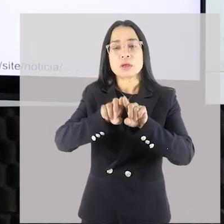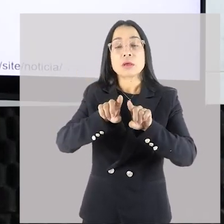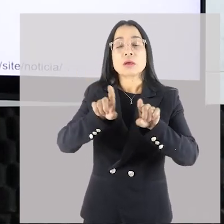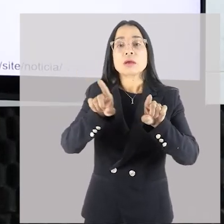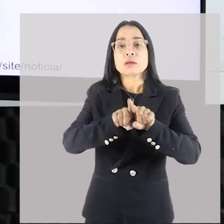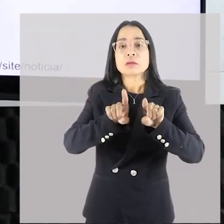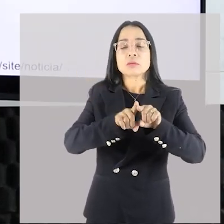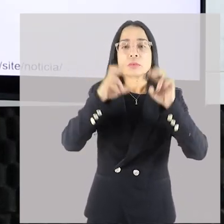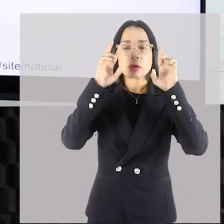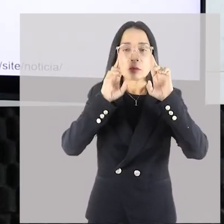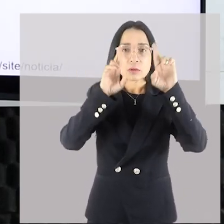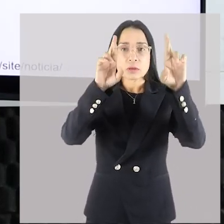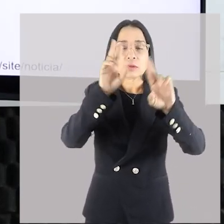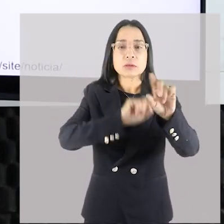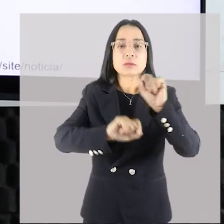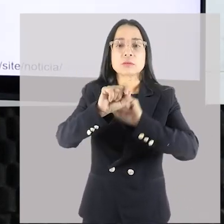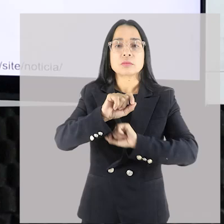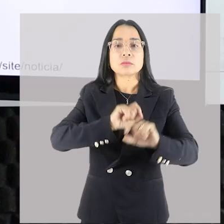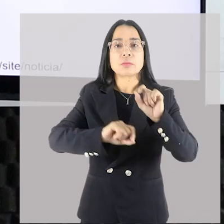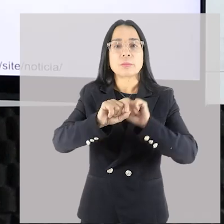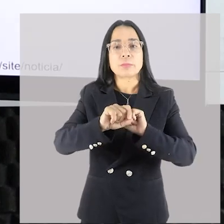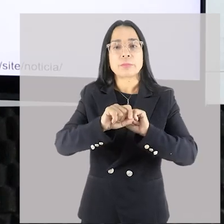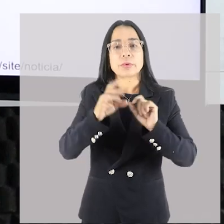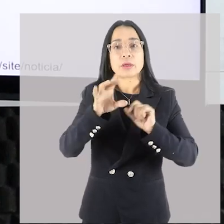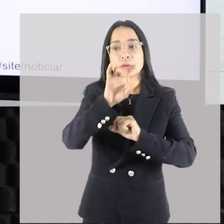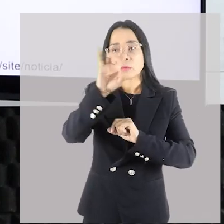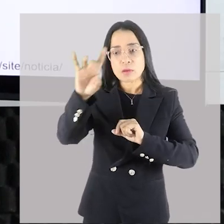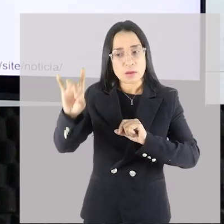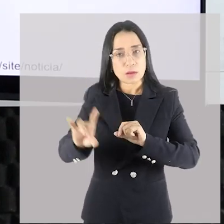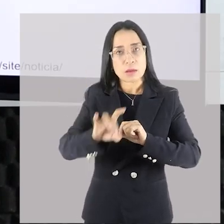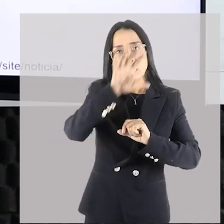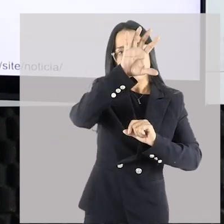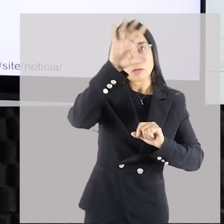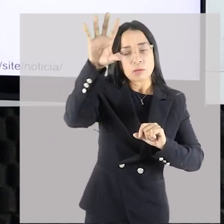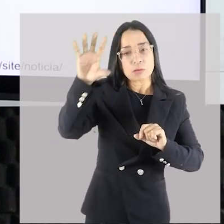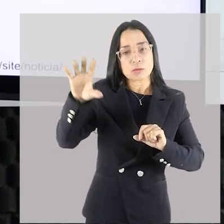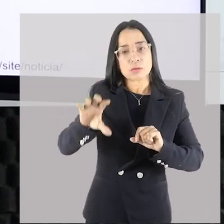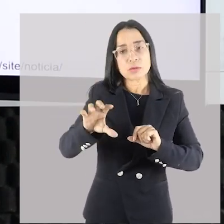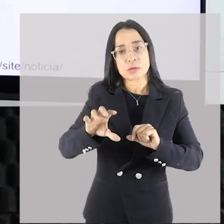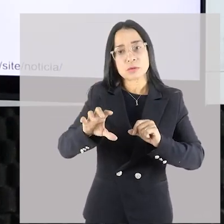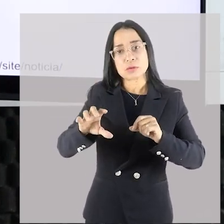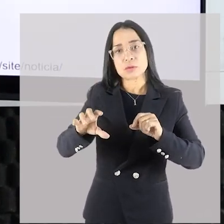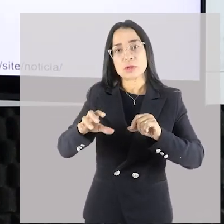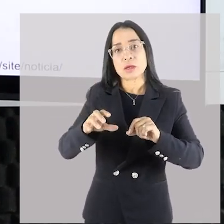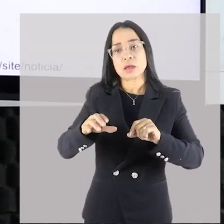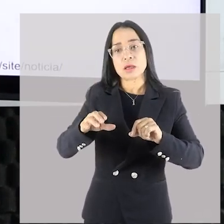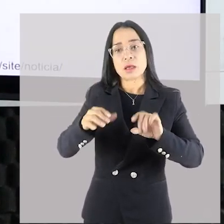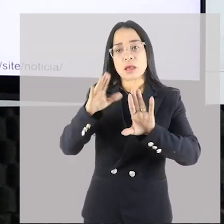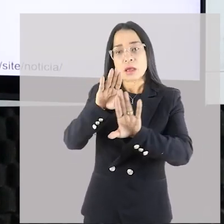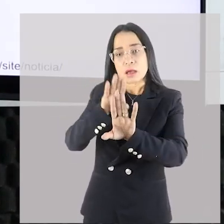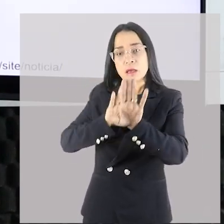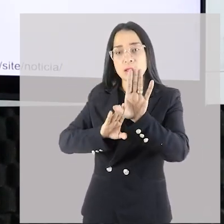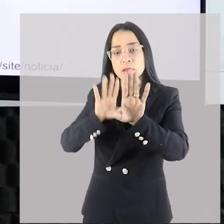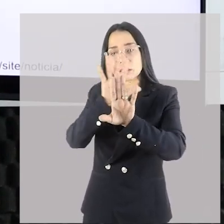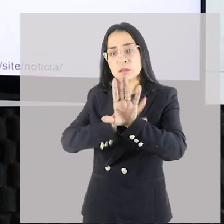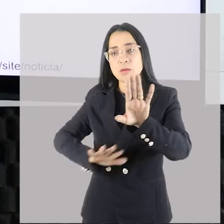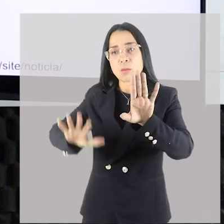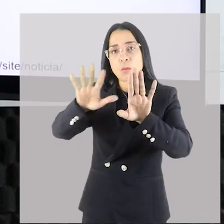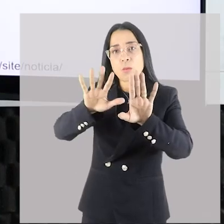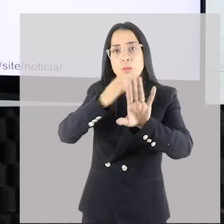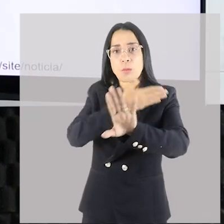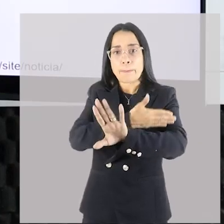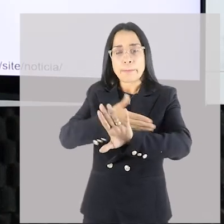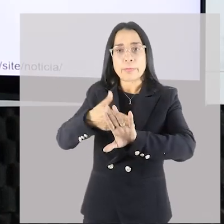as culturas de cada um desses continentes. Atrás o fundo branco representando a paz entre